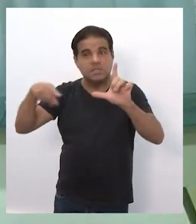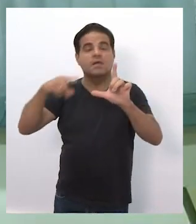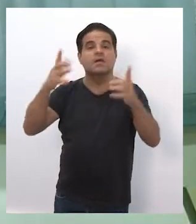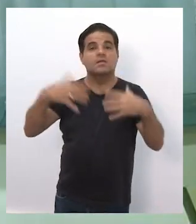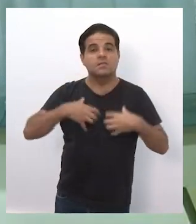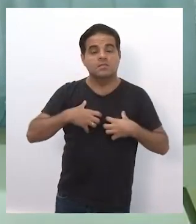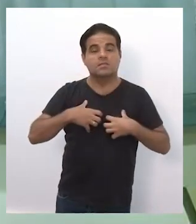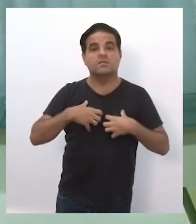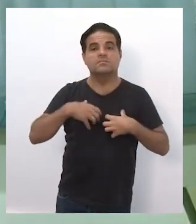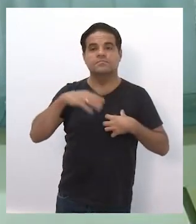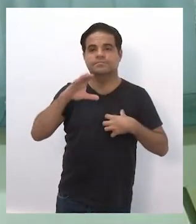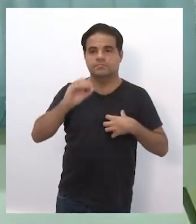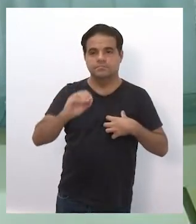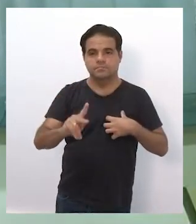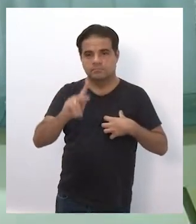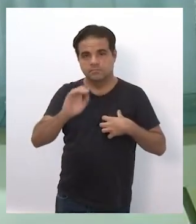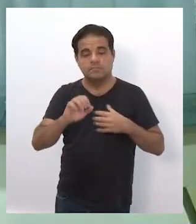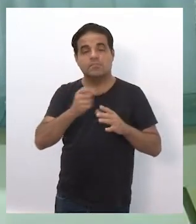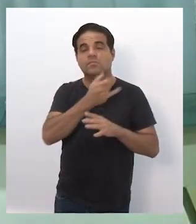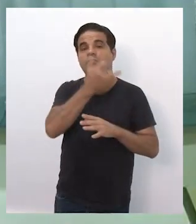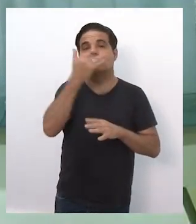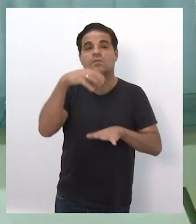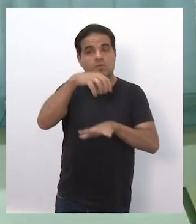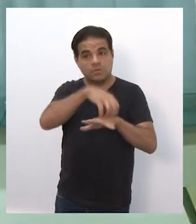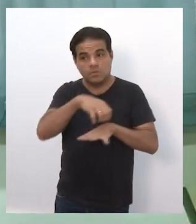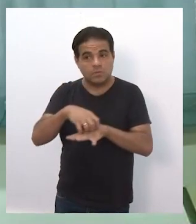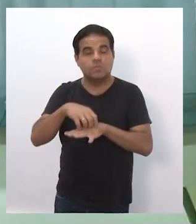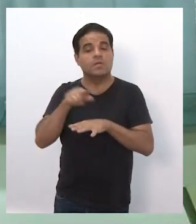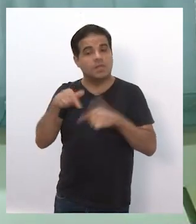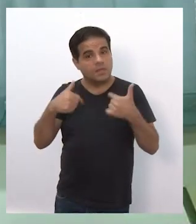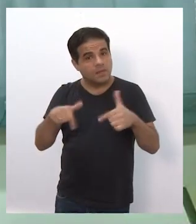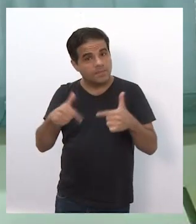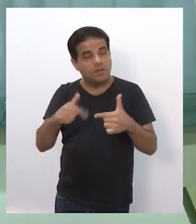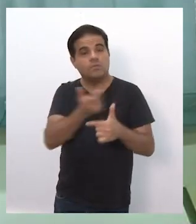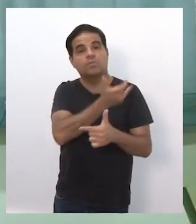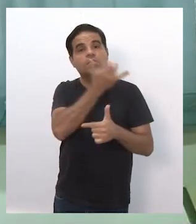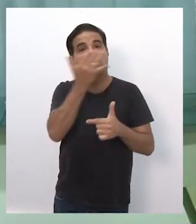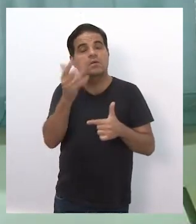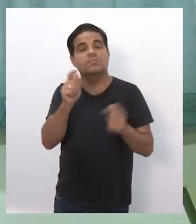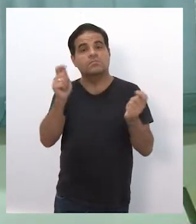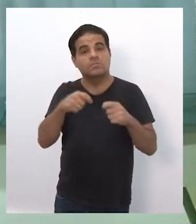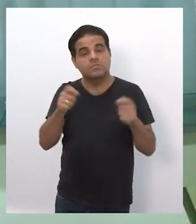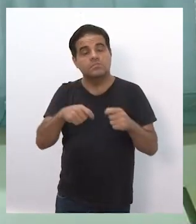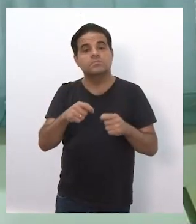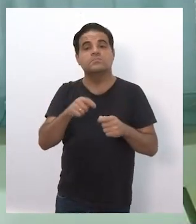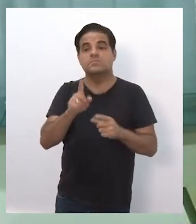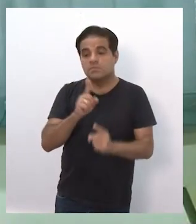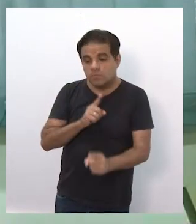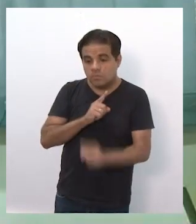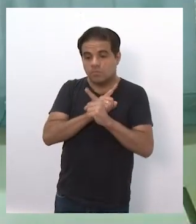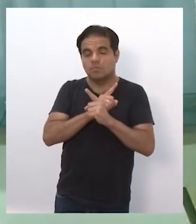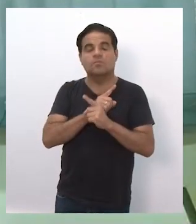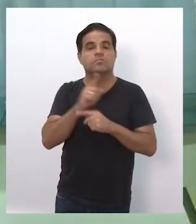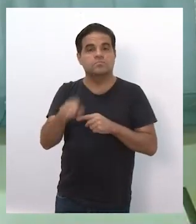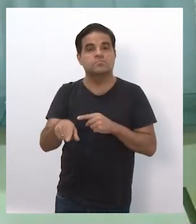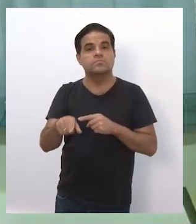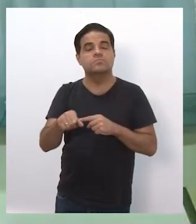de clock, quantos núcleos e threads que ele está trabalhando, tá? Porque pode ser que você encontre aí